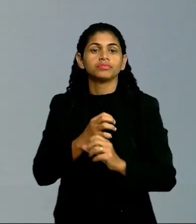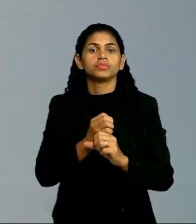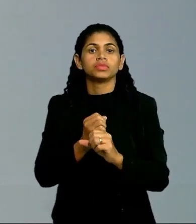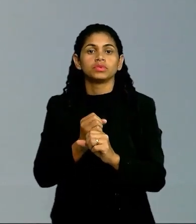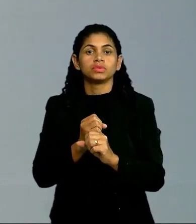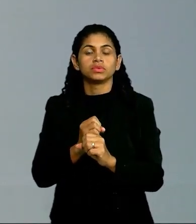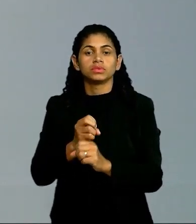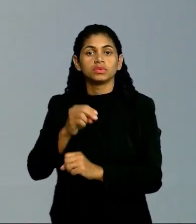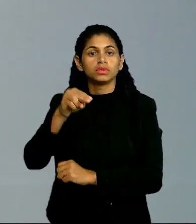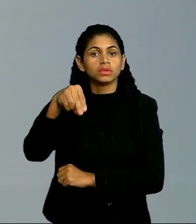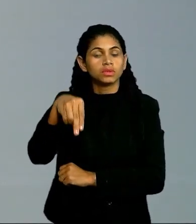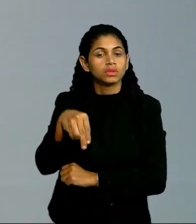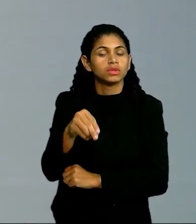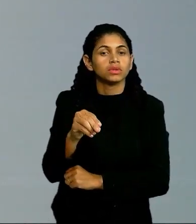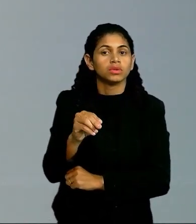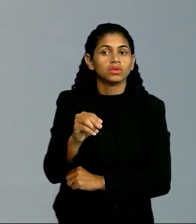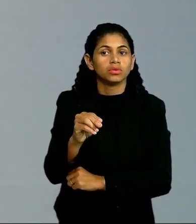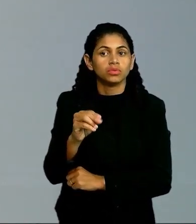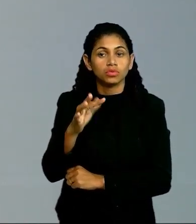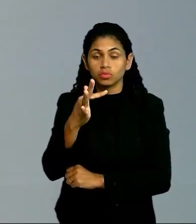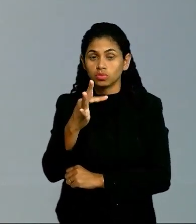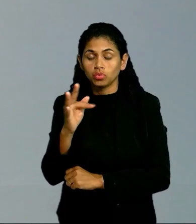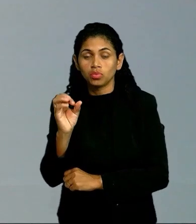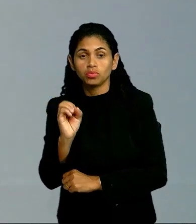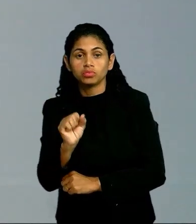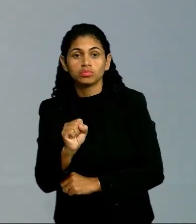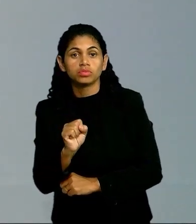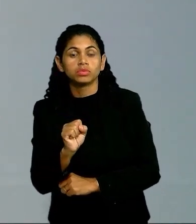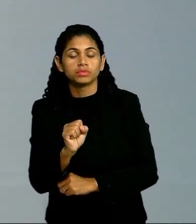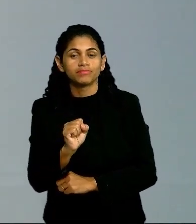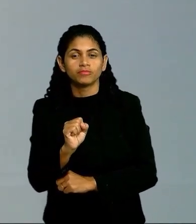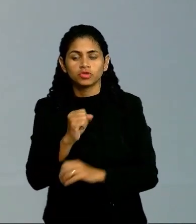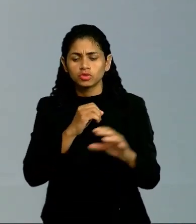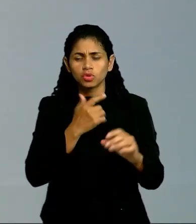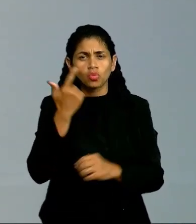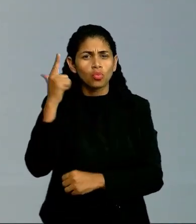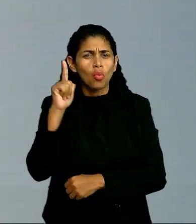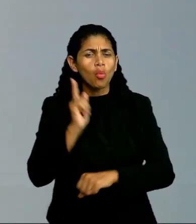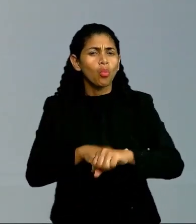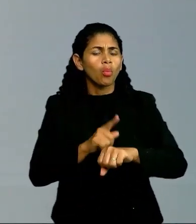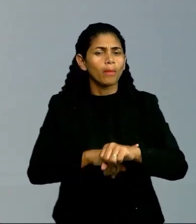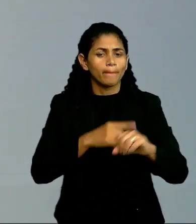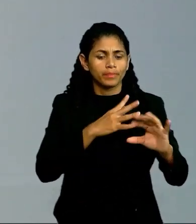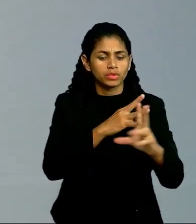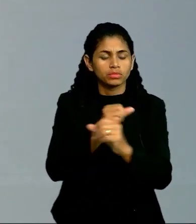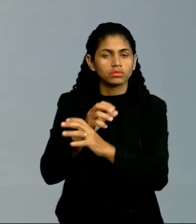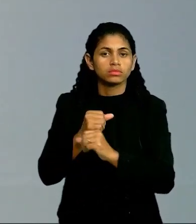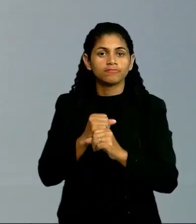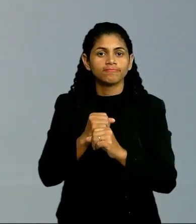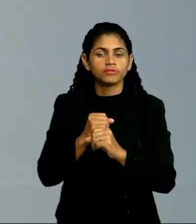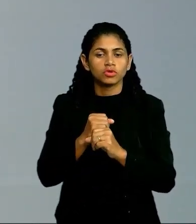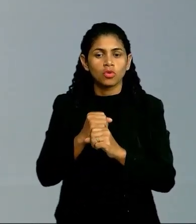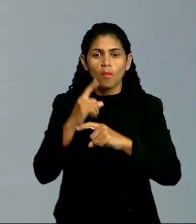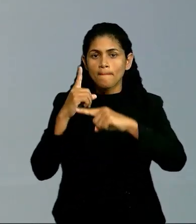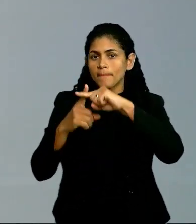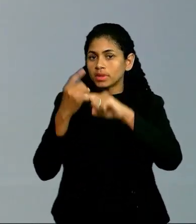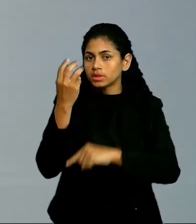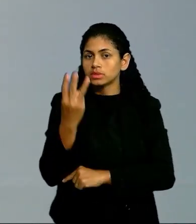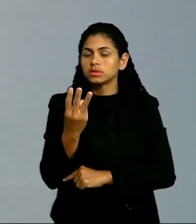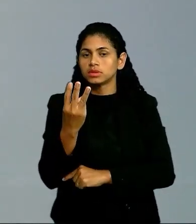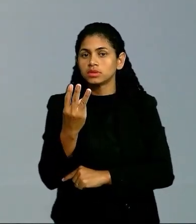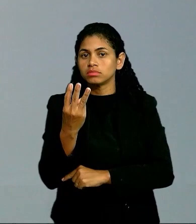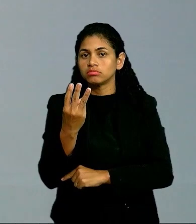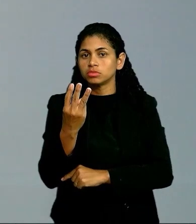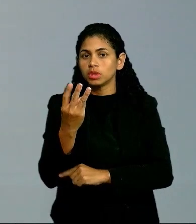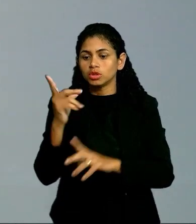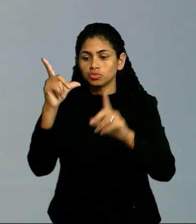5. Se em outro momento nós fizermos o cálculo e esse valor for mais 3, o NOx do fósforo ele diminuiu.